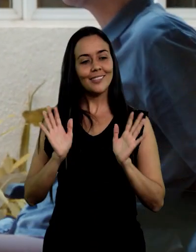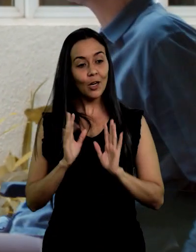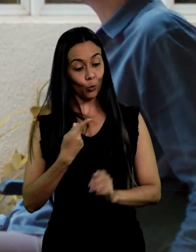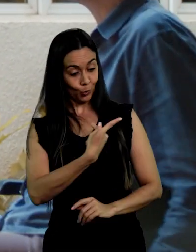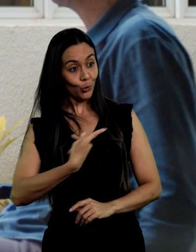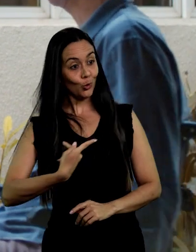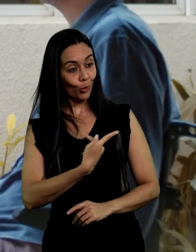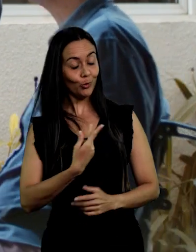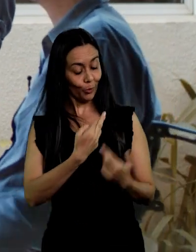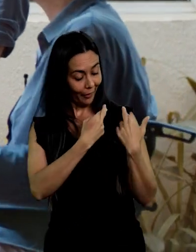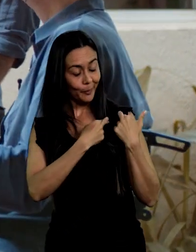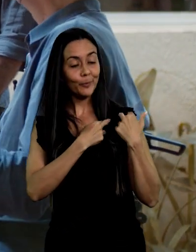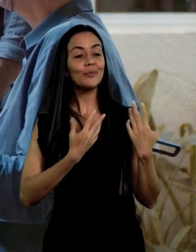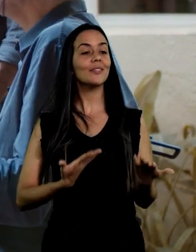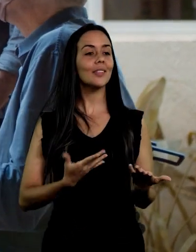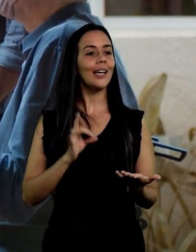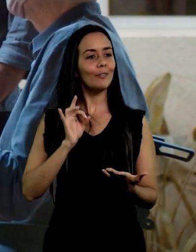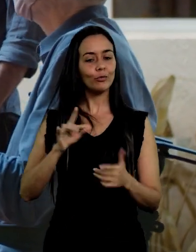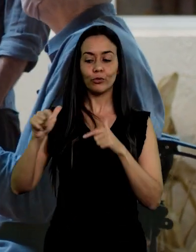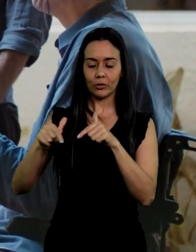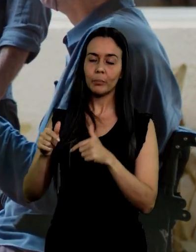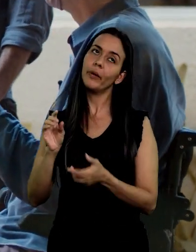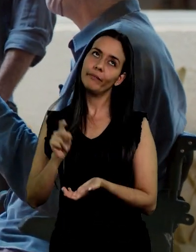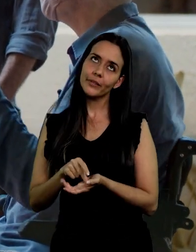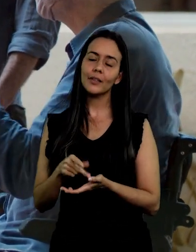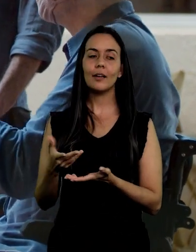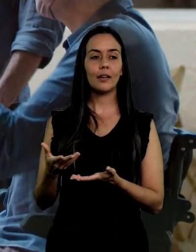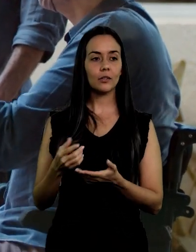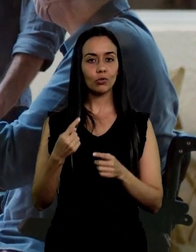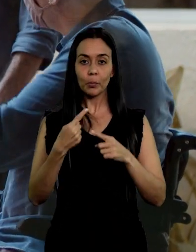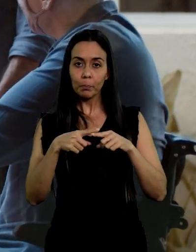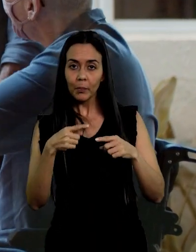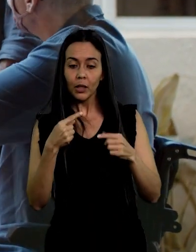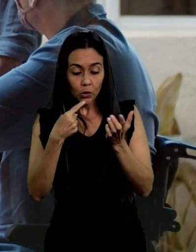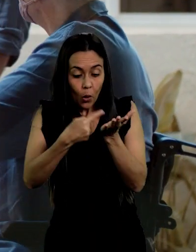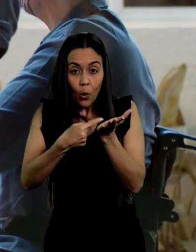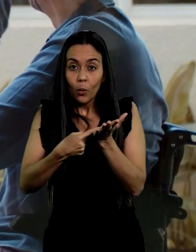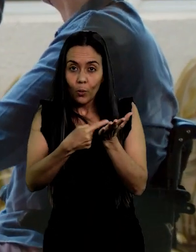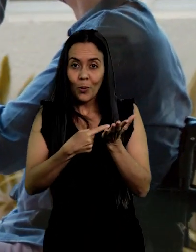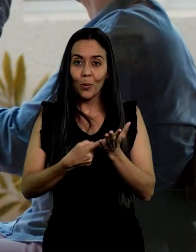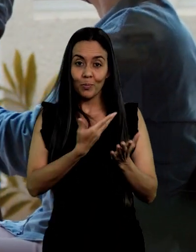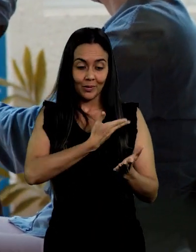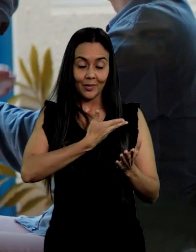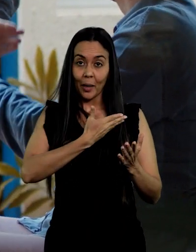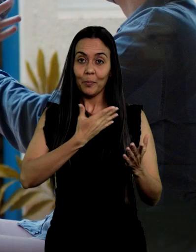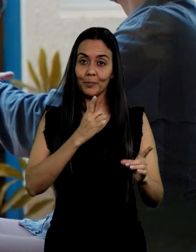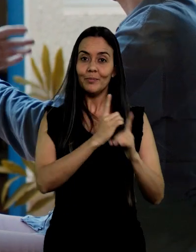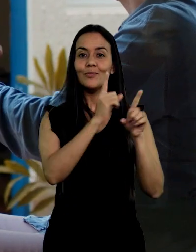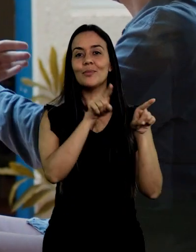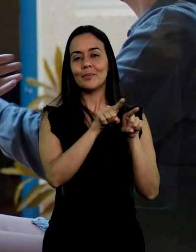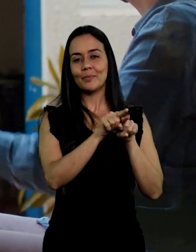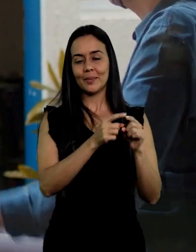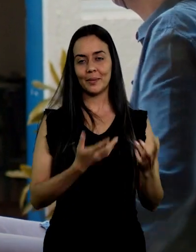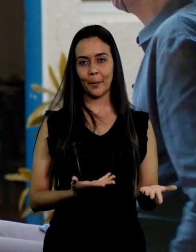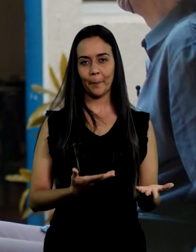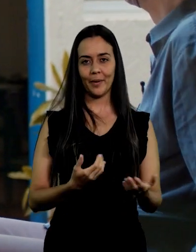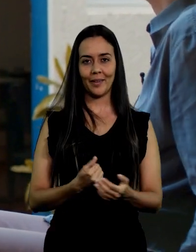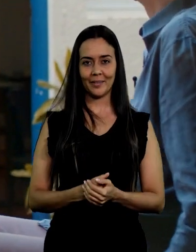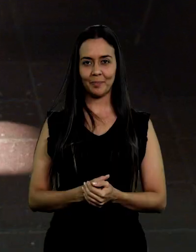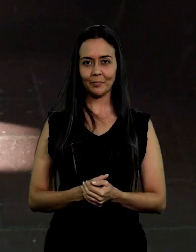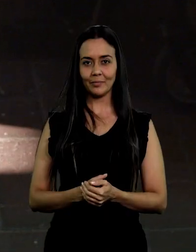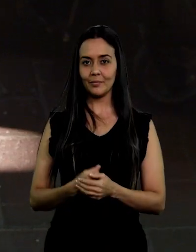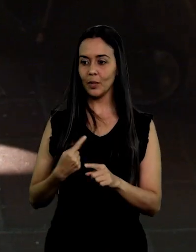está justificando, não, realmente. Sim, mas apesar de tudo isso, agora estamos aqui. Porque pintou um trabalho e nos